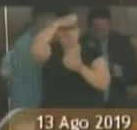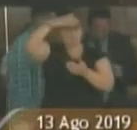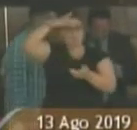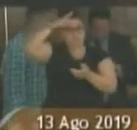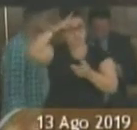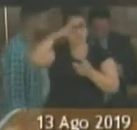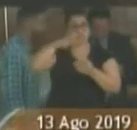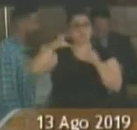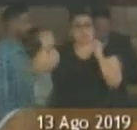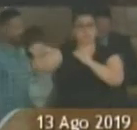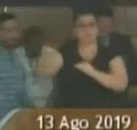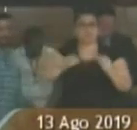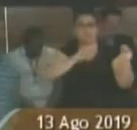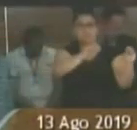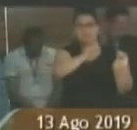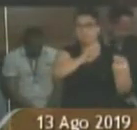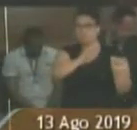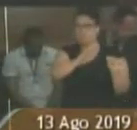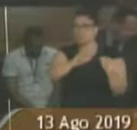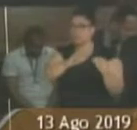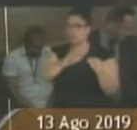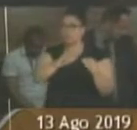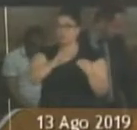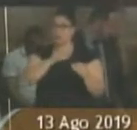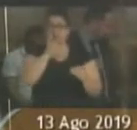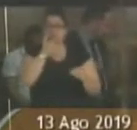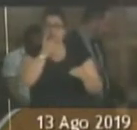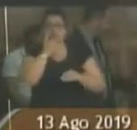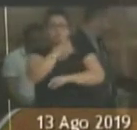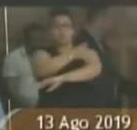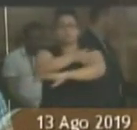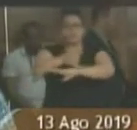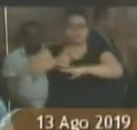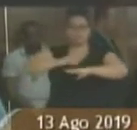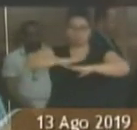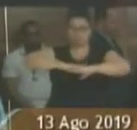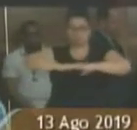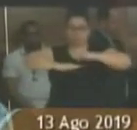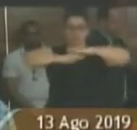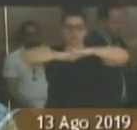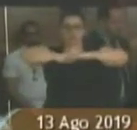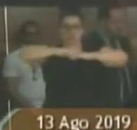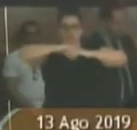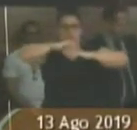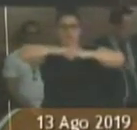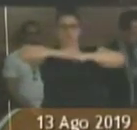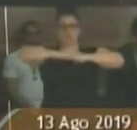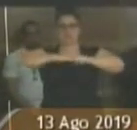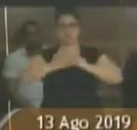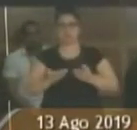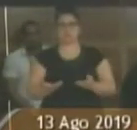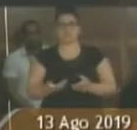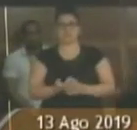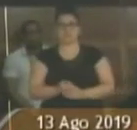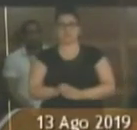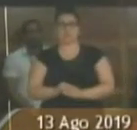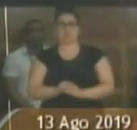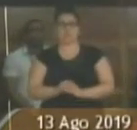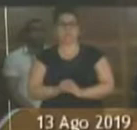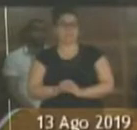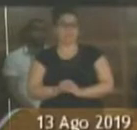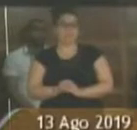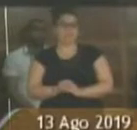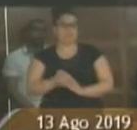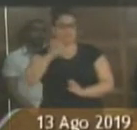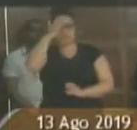a prefeitura asfalto em cima de asfalto. É brincadeira, gente. O que estão fazendo?